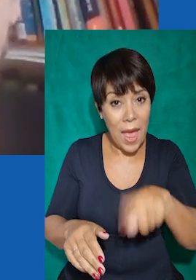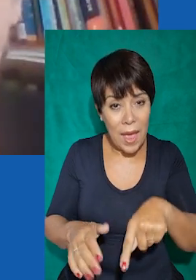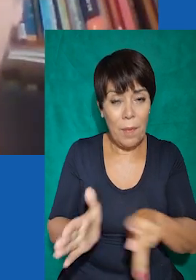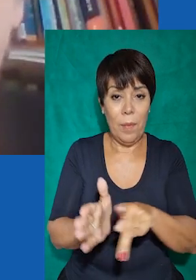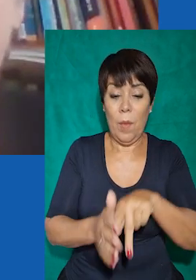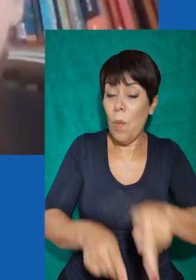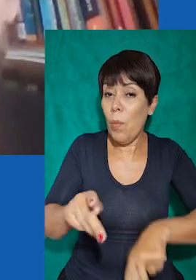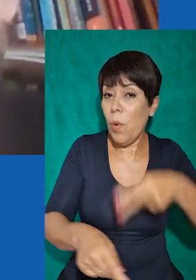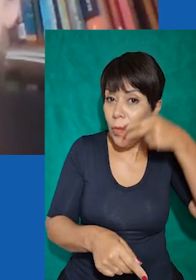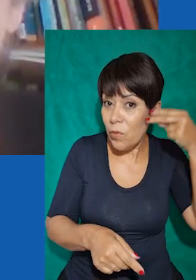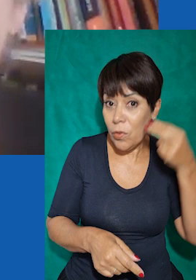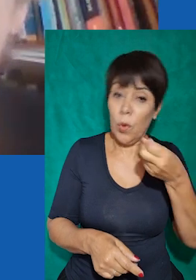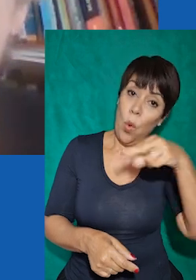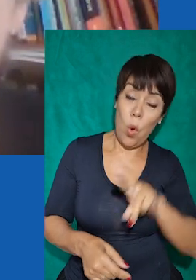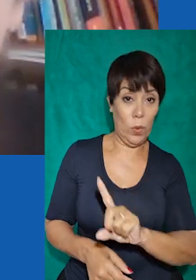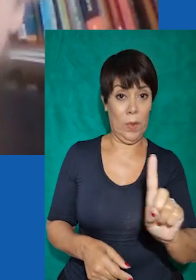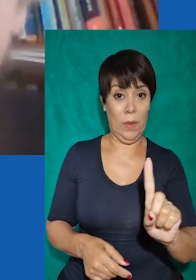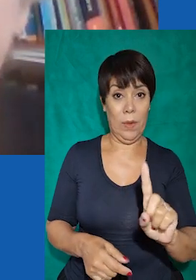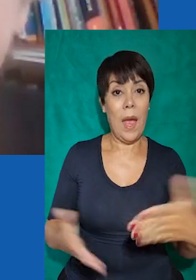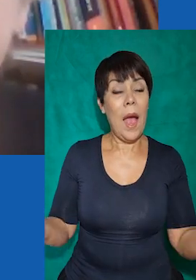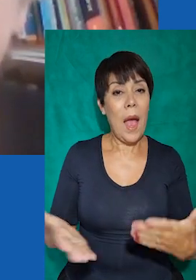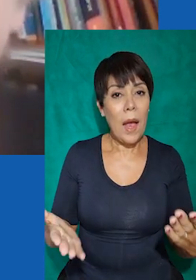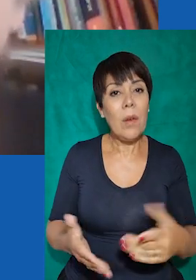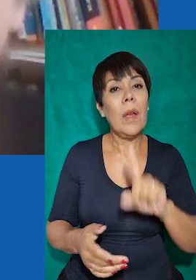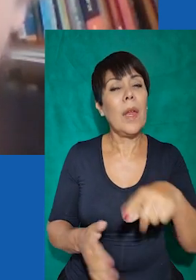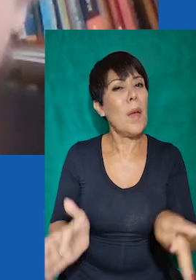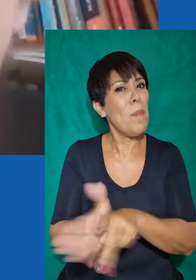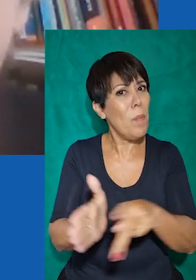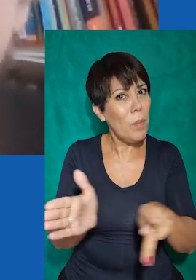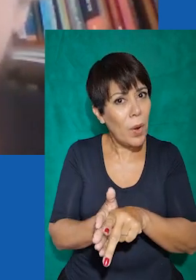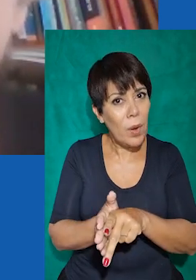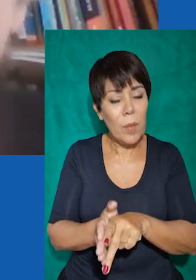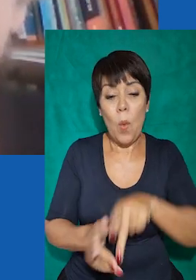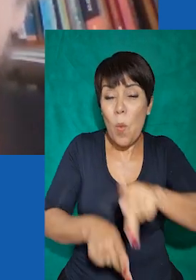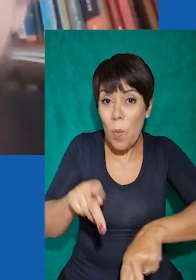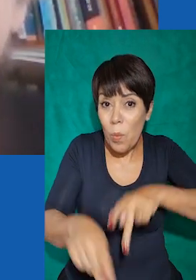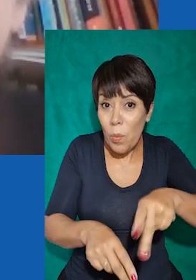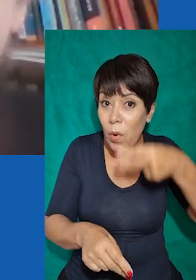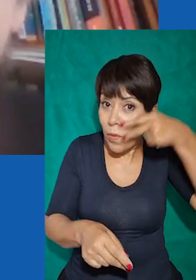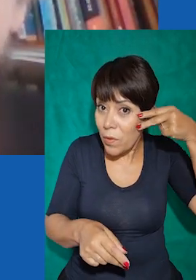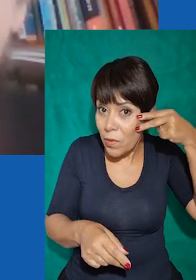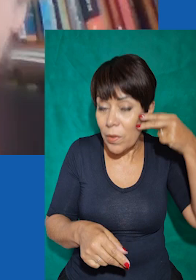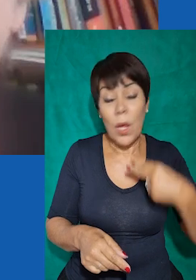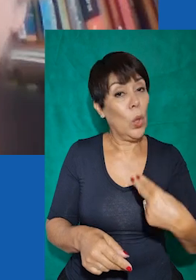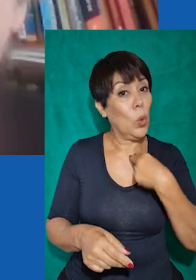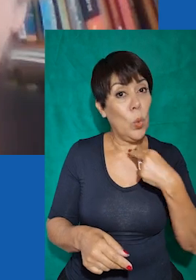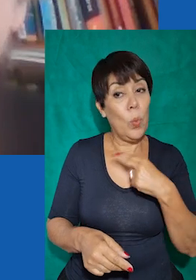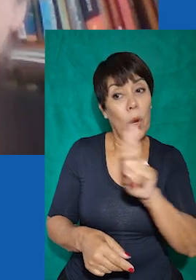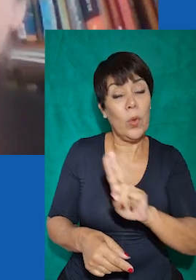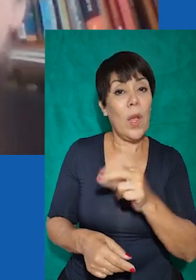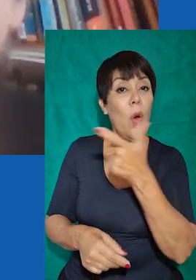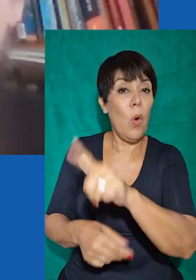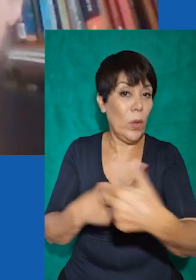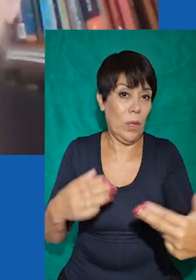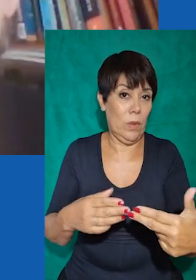não. Agora são de posse exclusiva dos indígenas e não podem ser usadas para qualquer outra